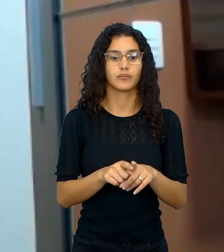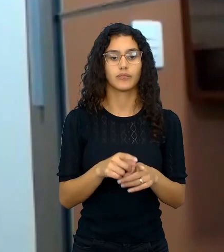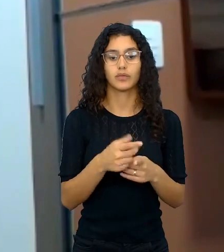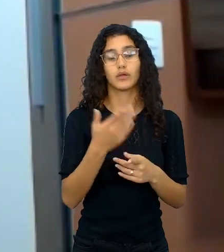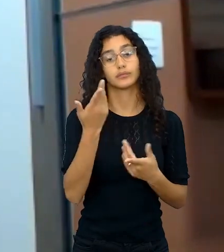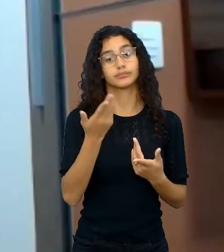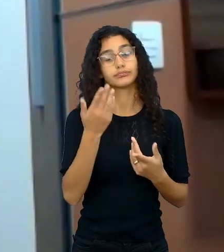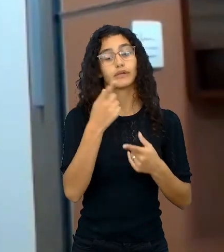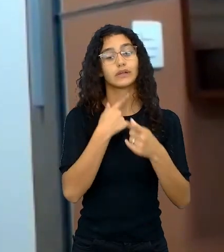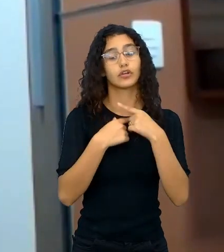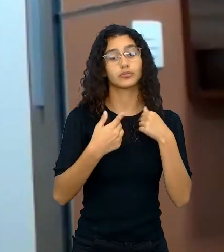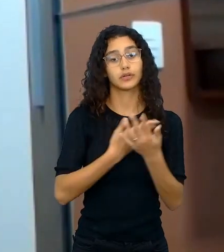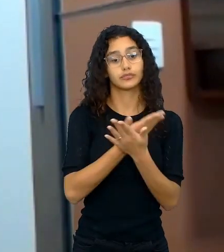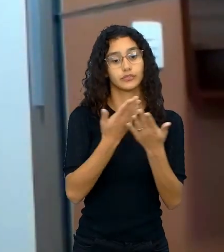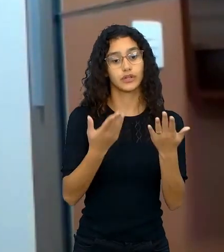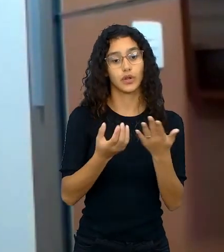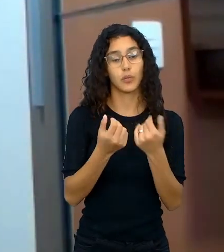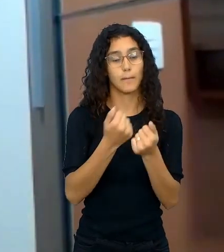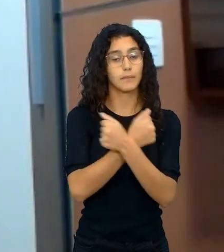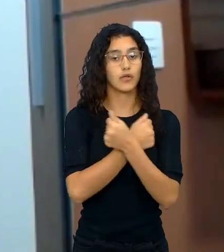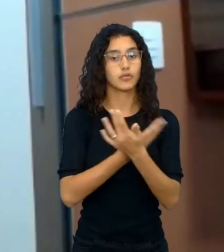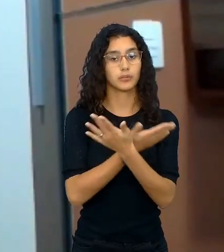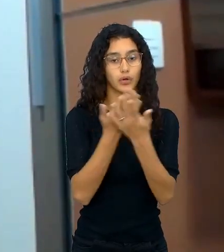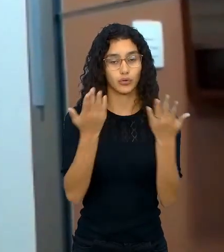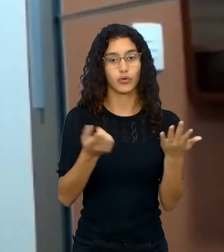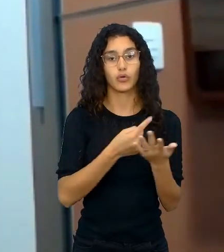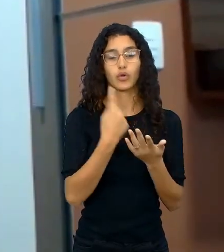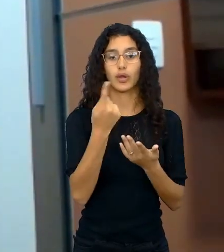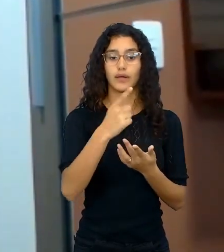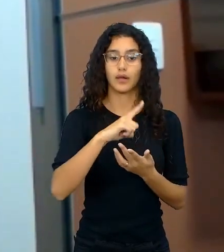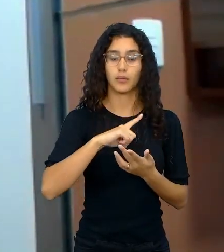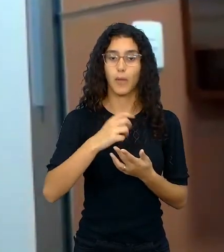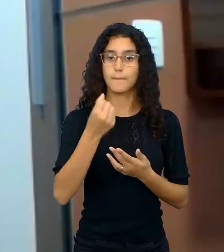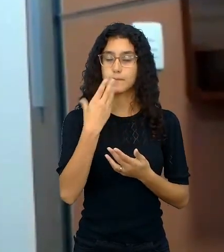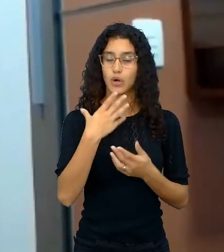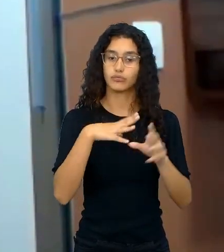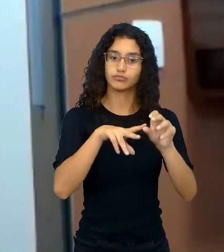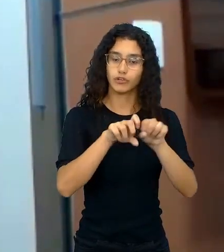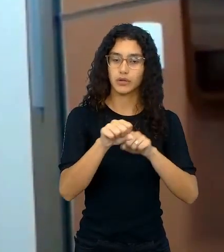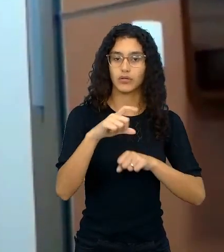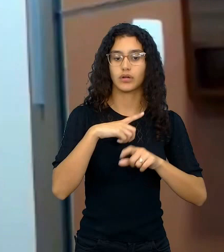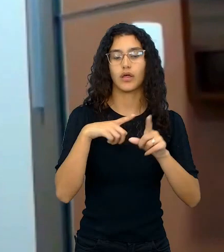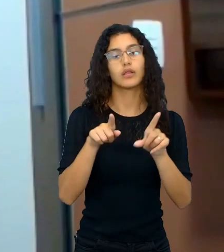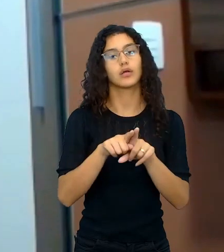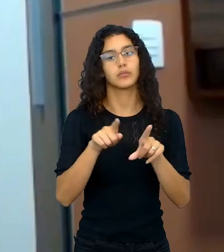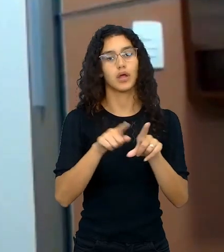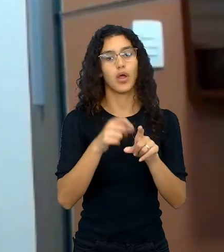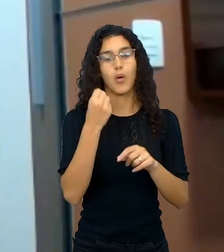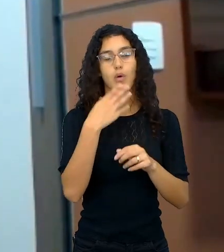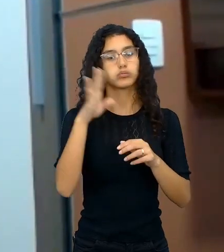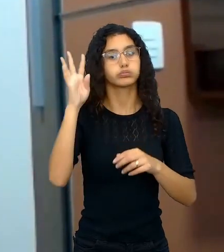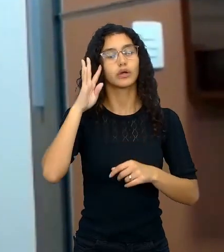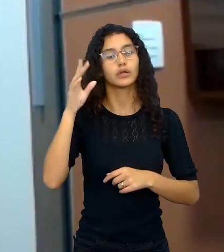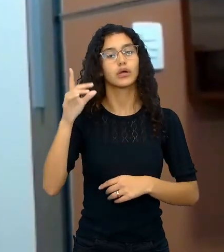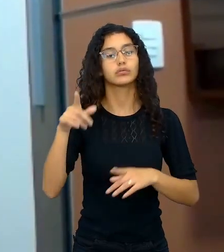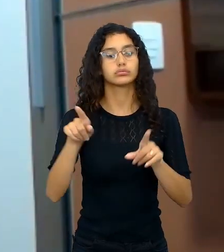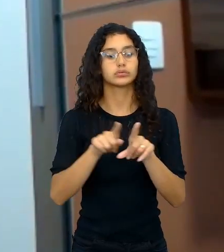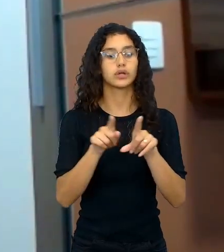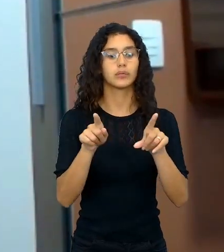eu só desejo de coração um abraço para todos e que nós tenhamos aí boas formações, boas